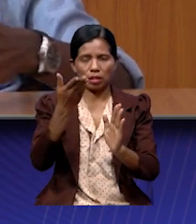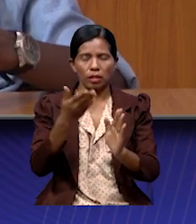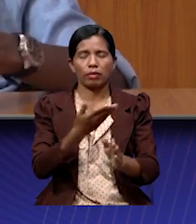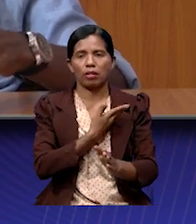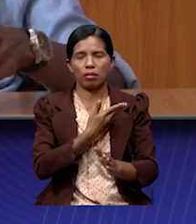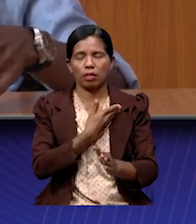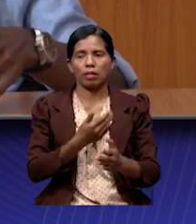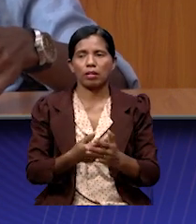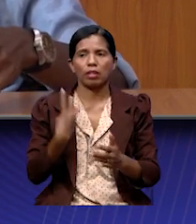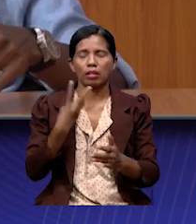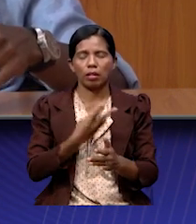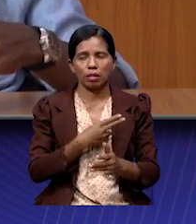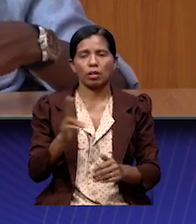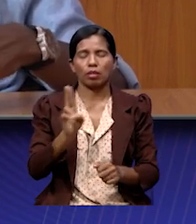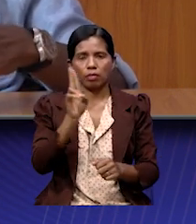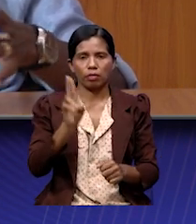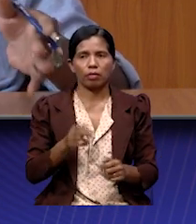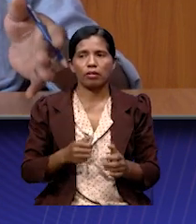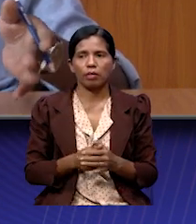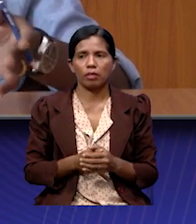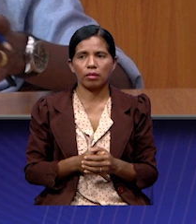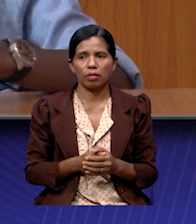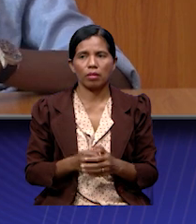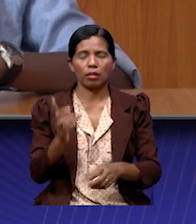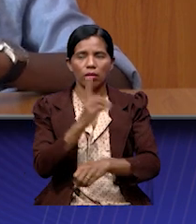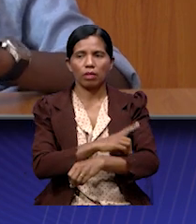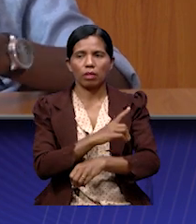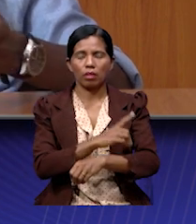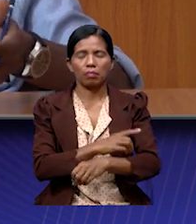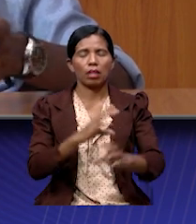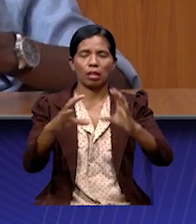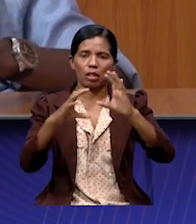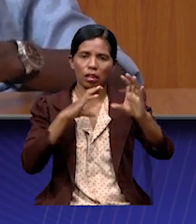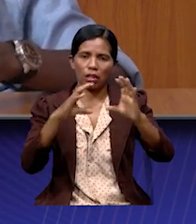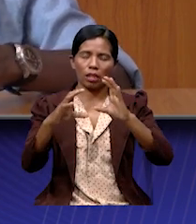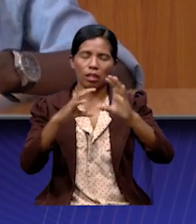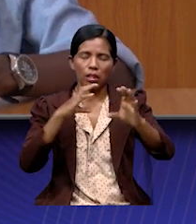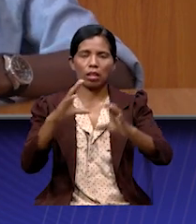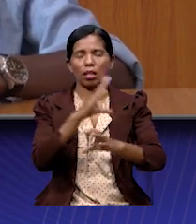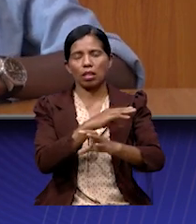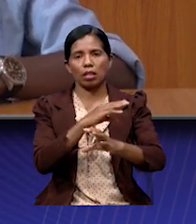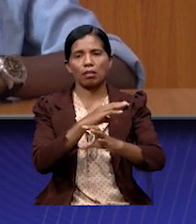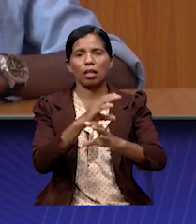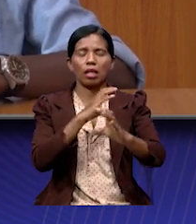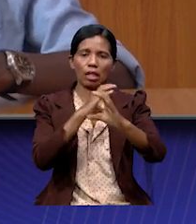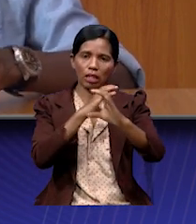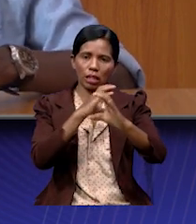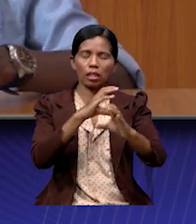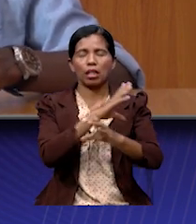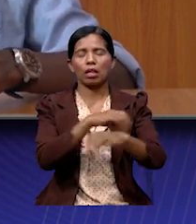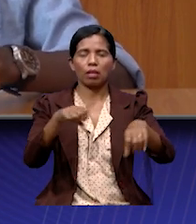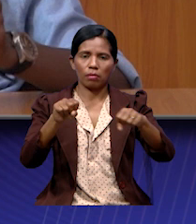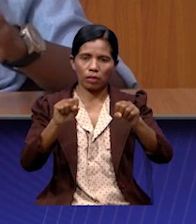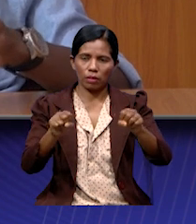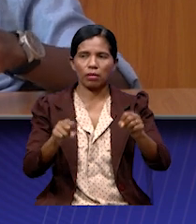itu uzu na ba itu ini ya nasi dari lor lor ini ya nasi bakar itu gak ba industri mana sih nih itu sama nasi